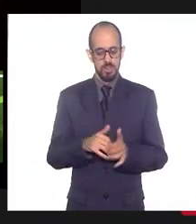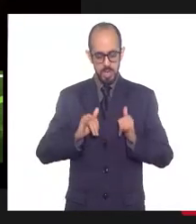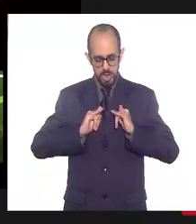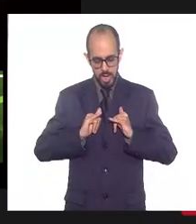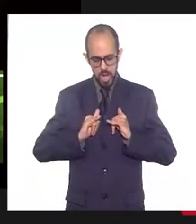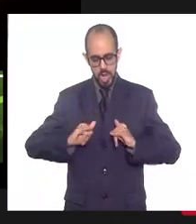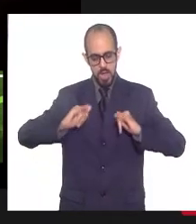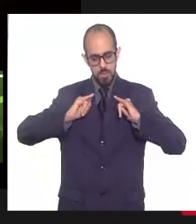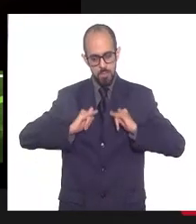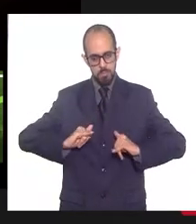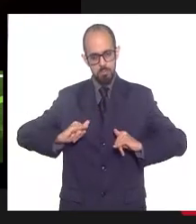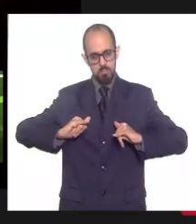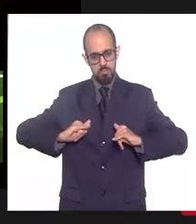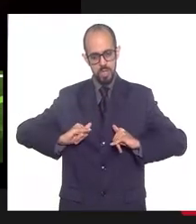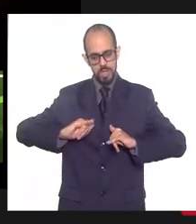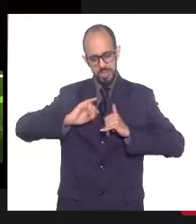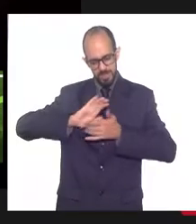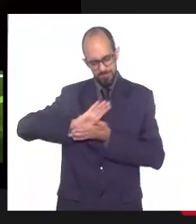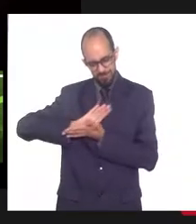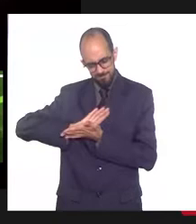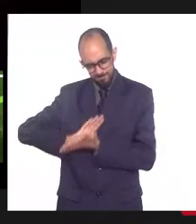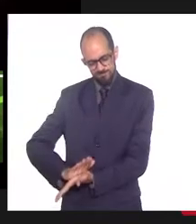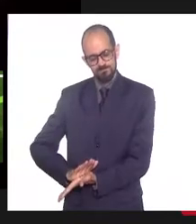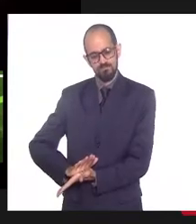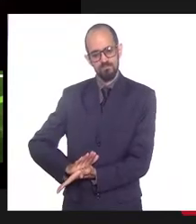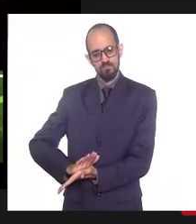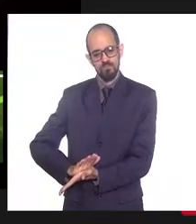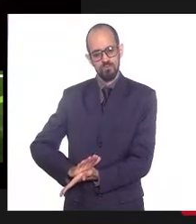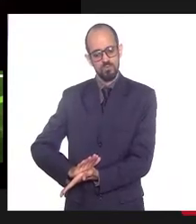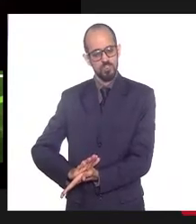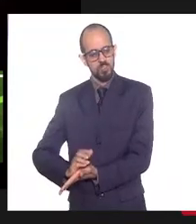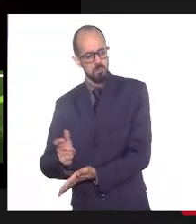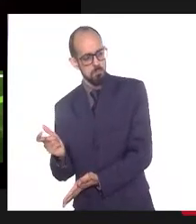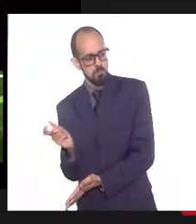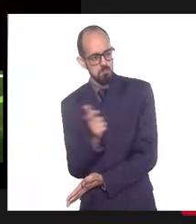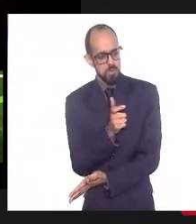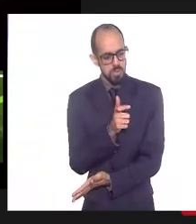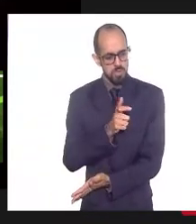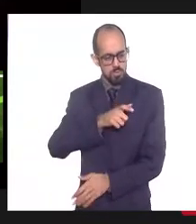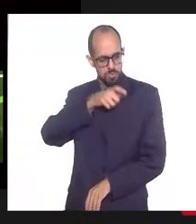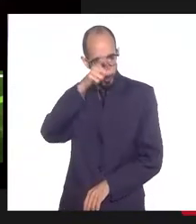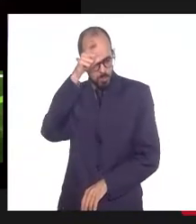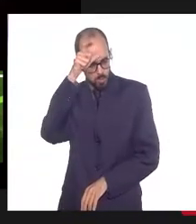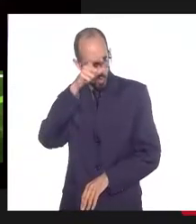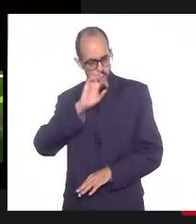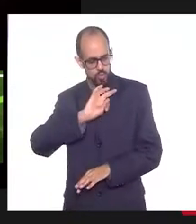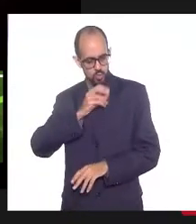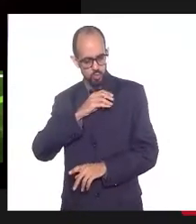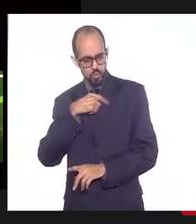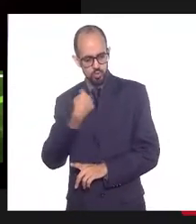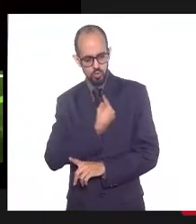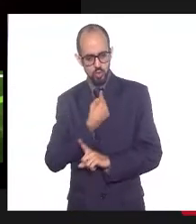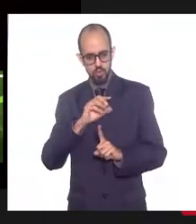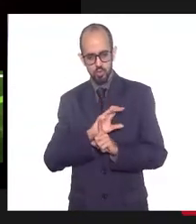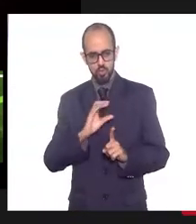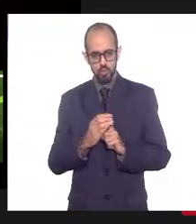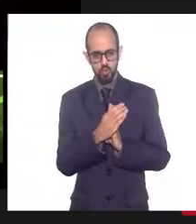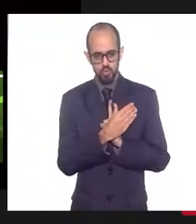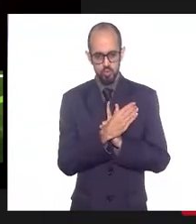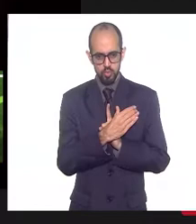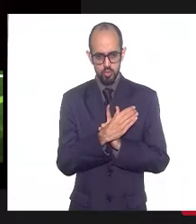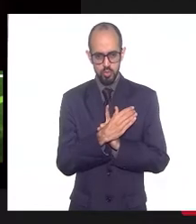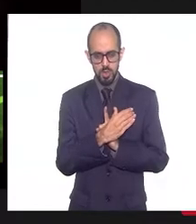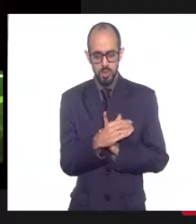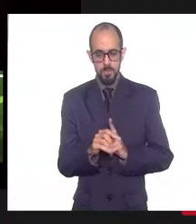campanha vil de demonização das nossas práticas. É, a